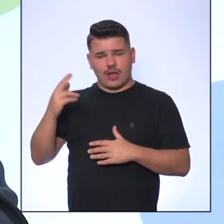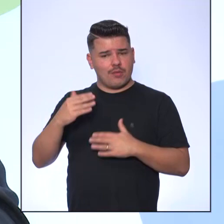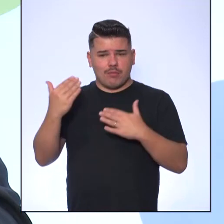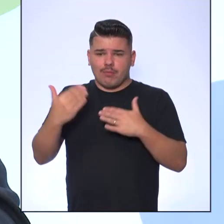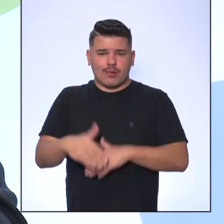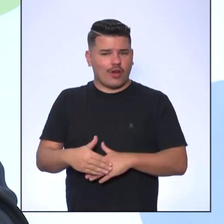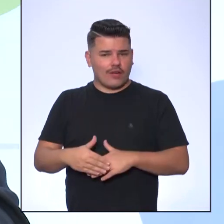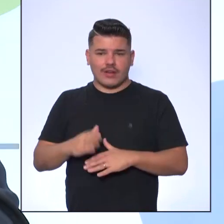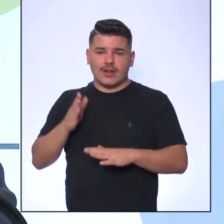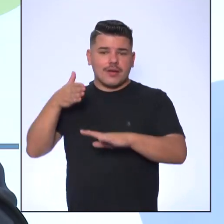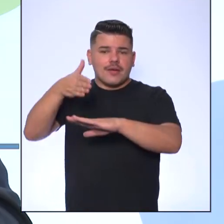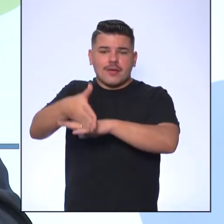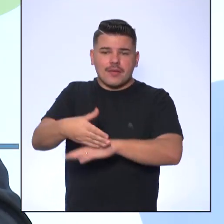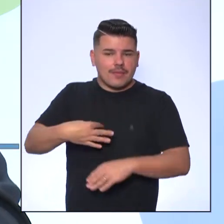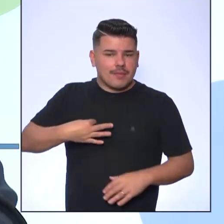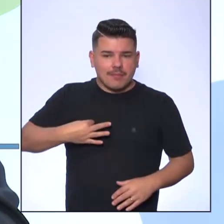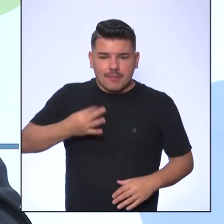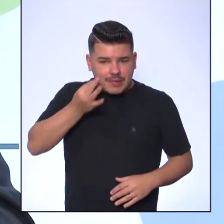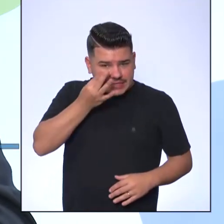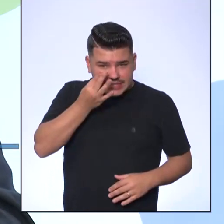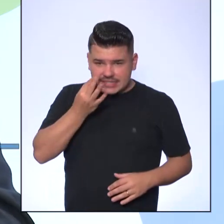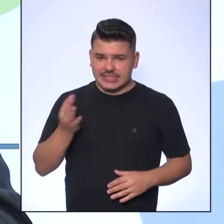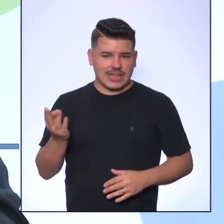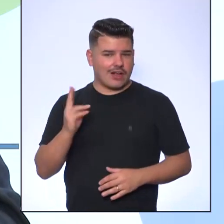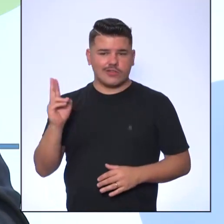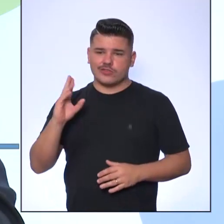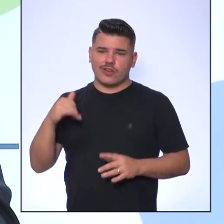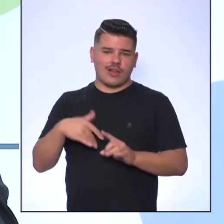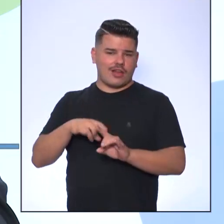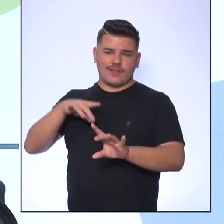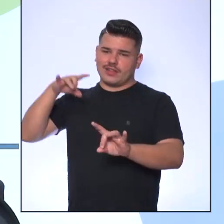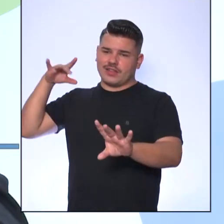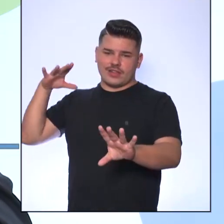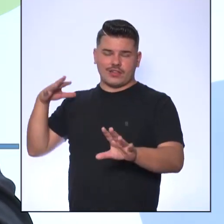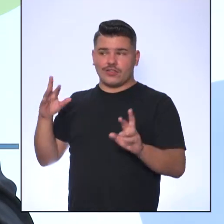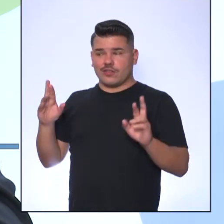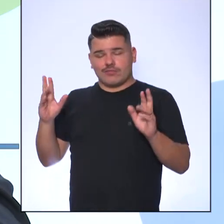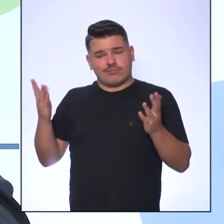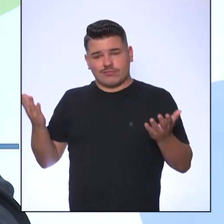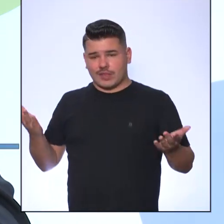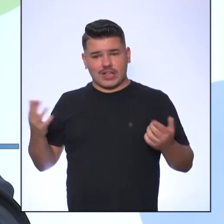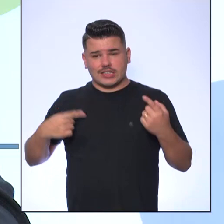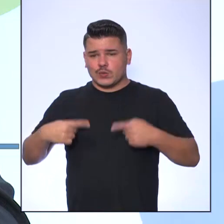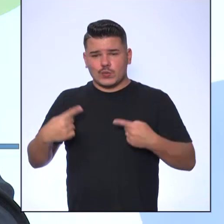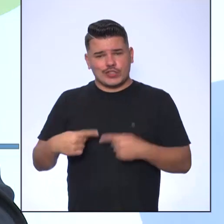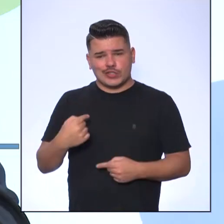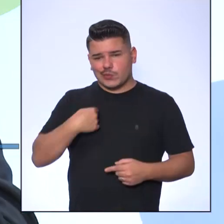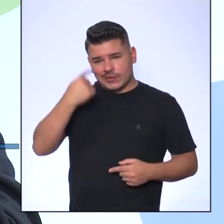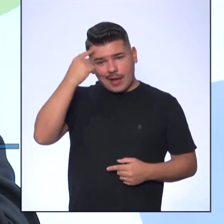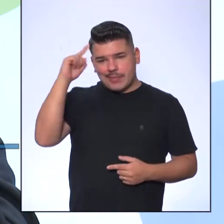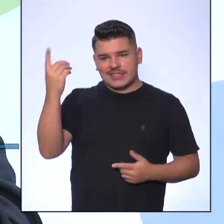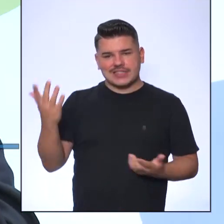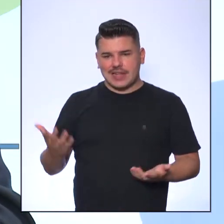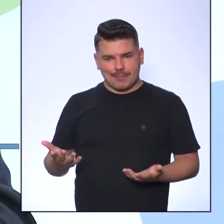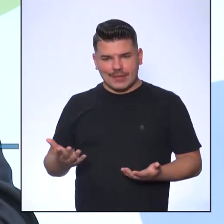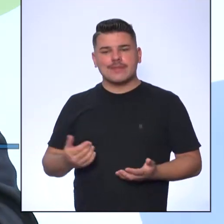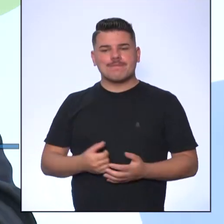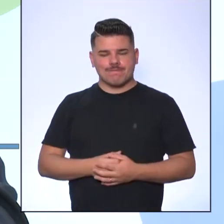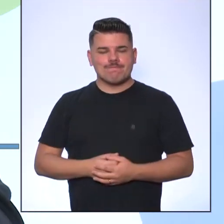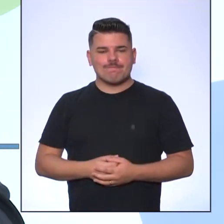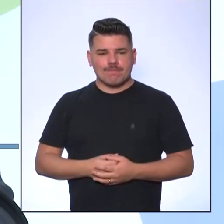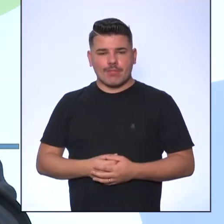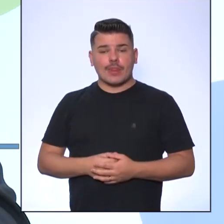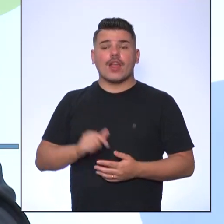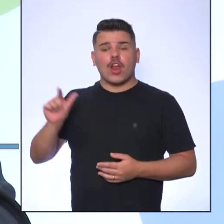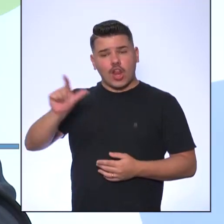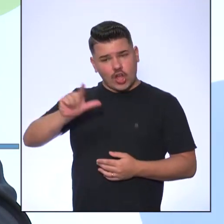Logicamente que isso teria que ser discutido somente em um momento em que a gente já não vivesse este isolamento. Lógico que,